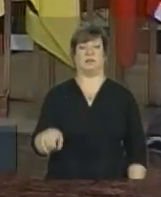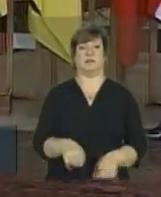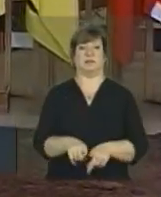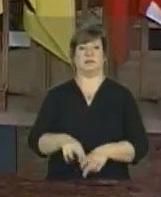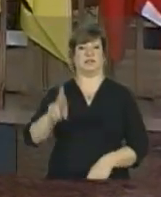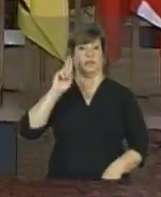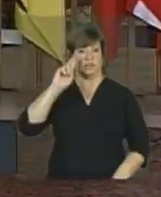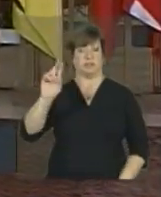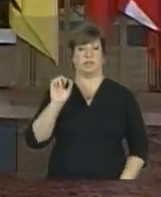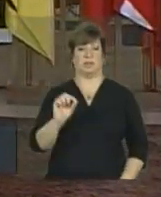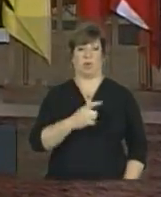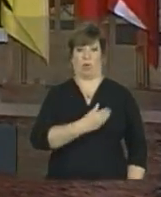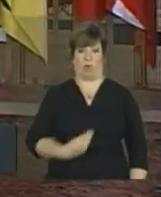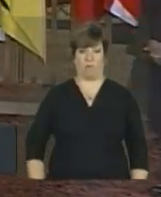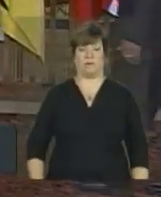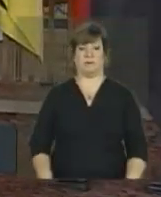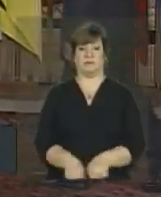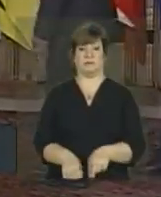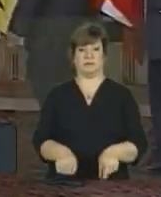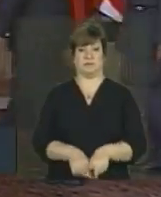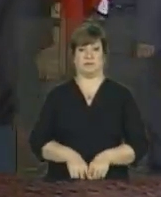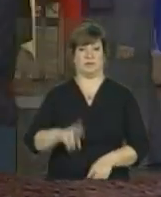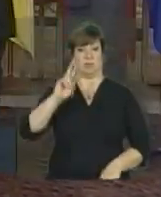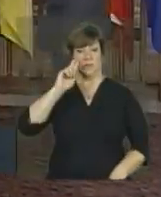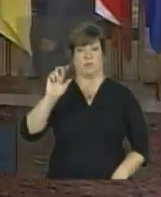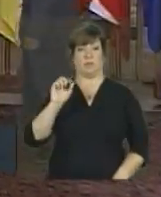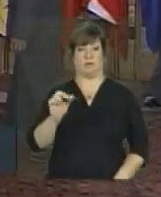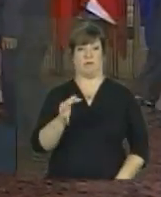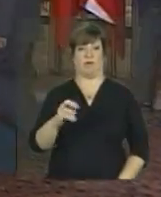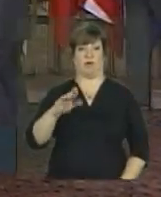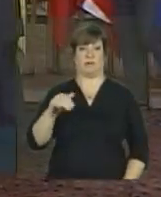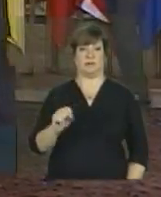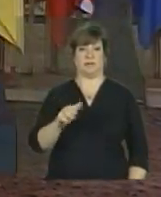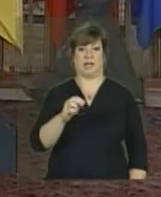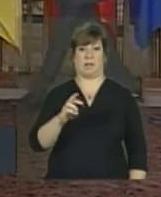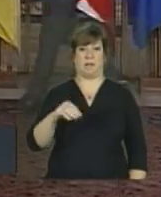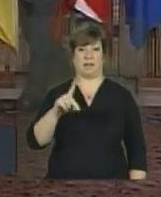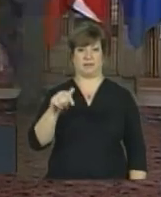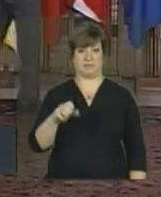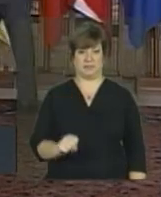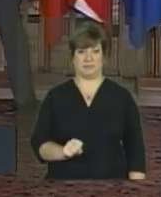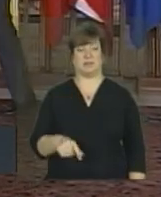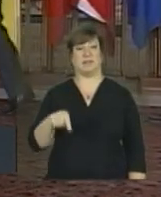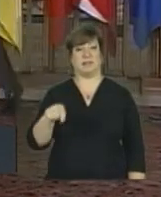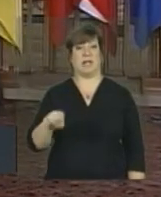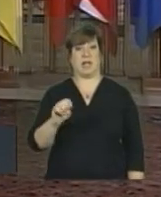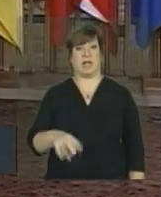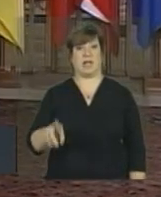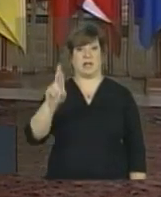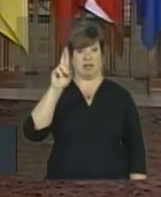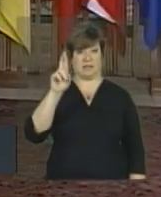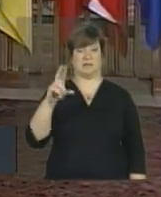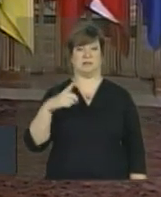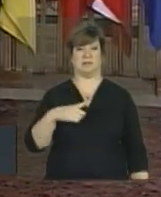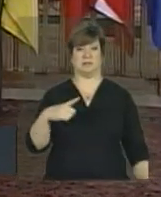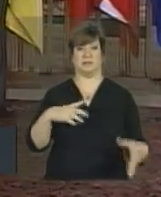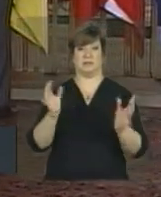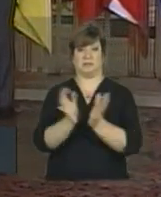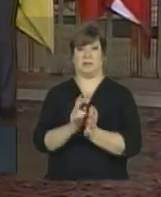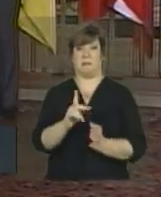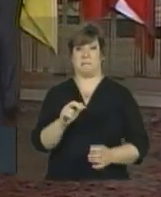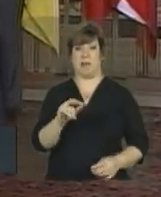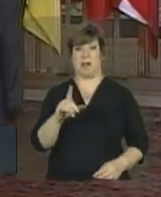de governo e comandante-chefe das Forças Armadas. Ele é responsável pelo